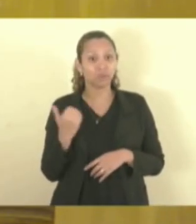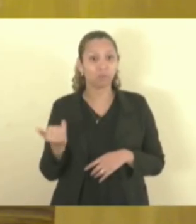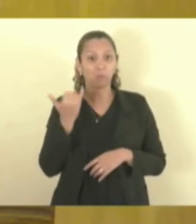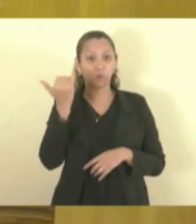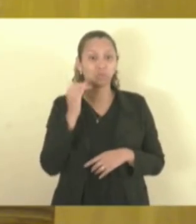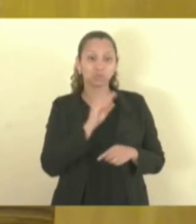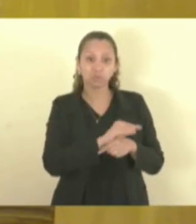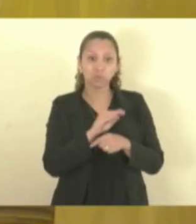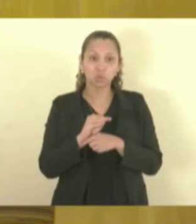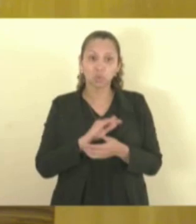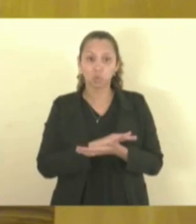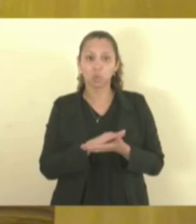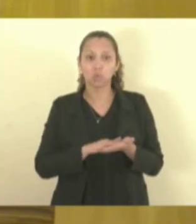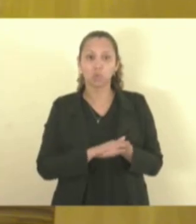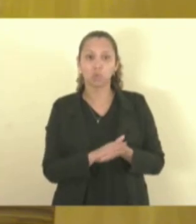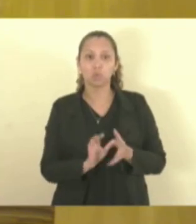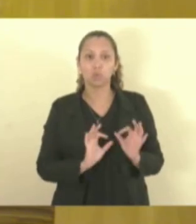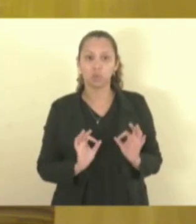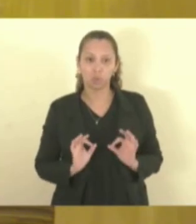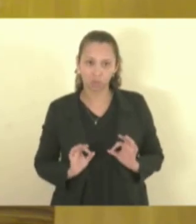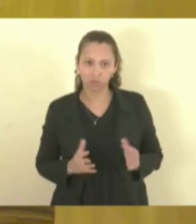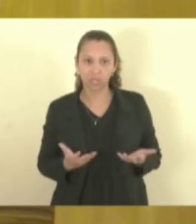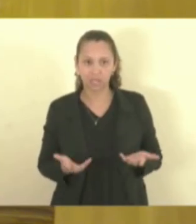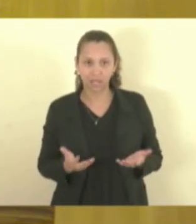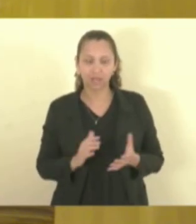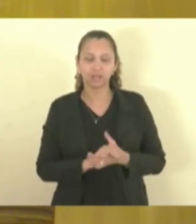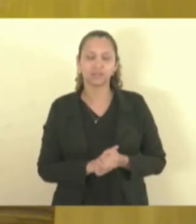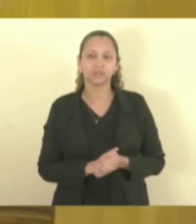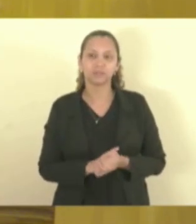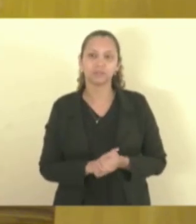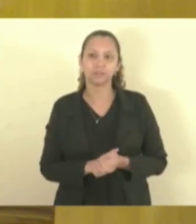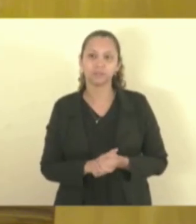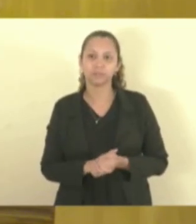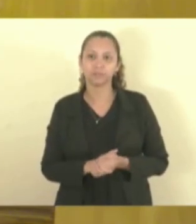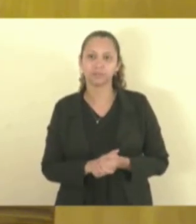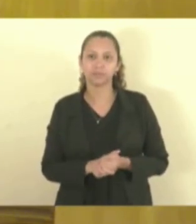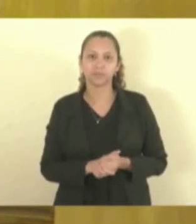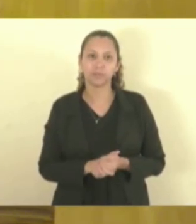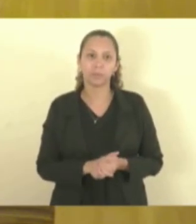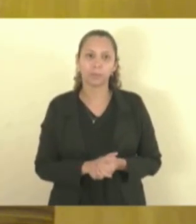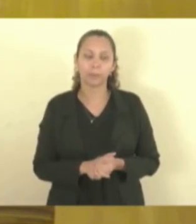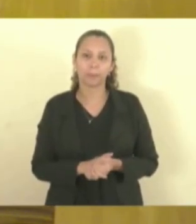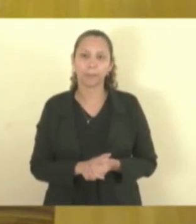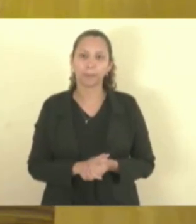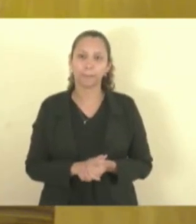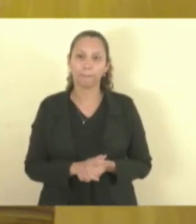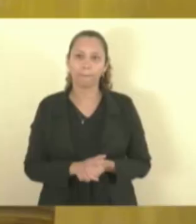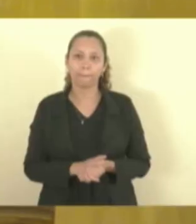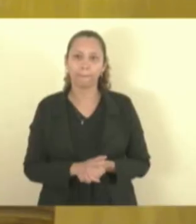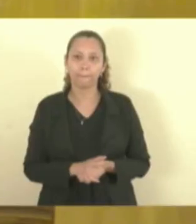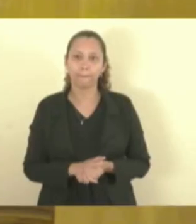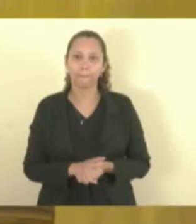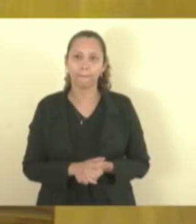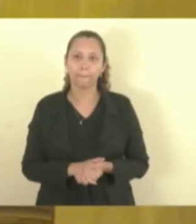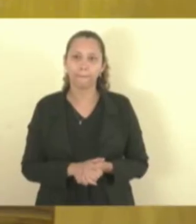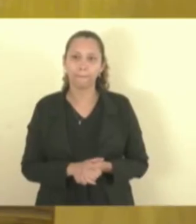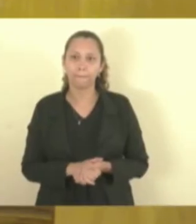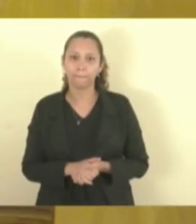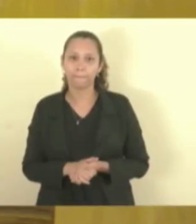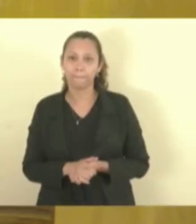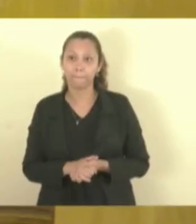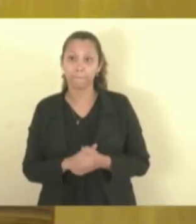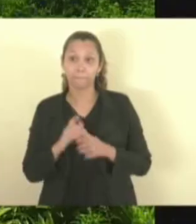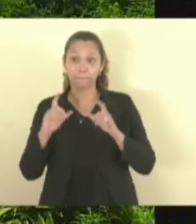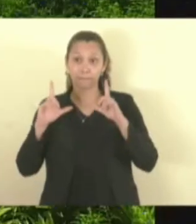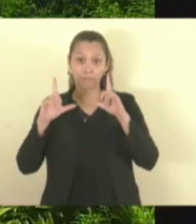sistemas que proporcionam diversos serviços ecossistêmicos, conforme também já foi mencionado. A bela